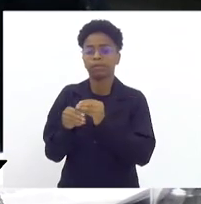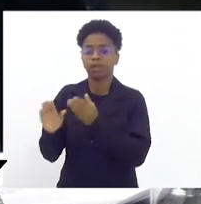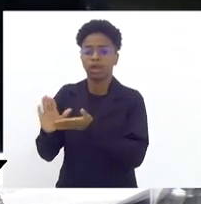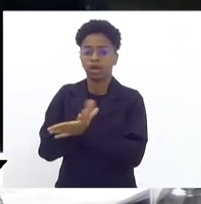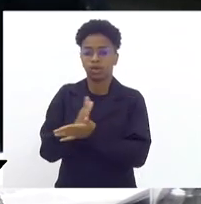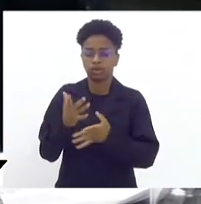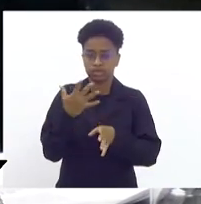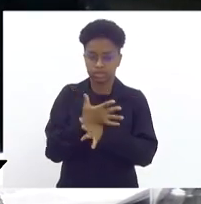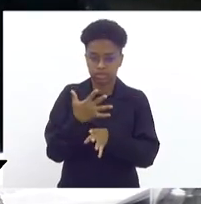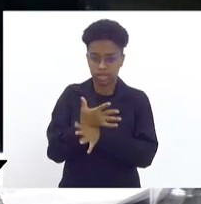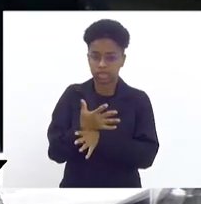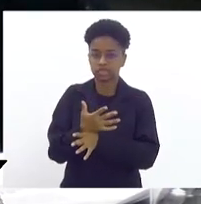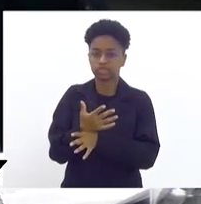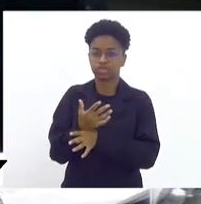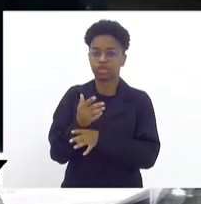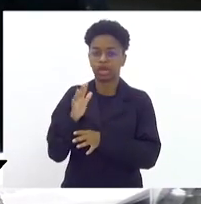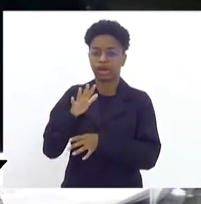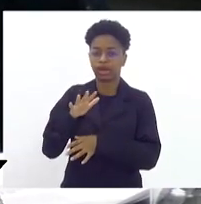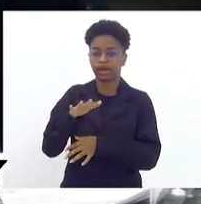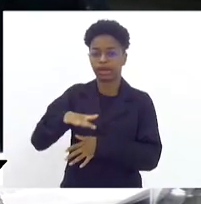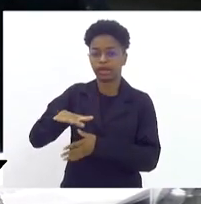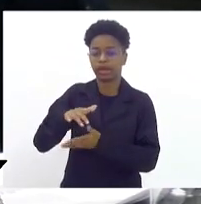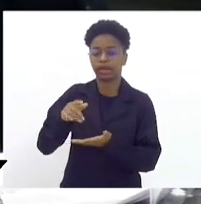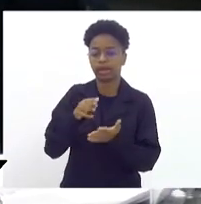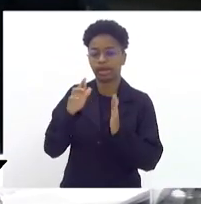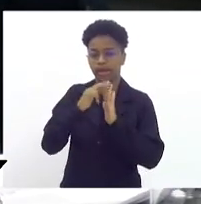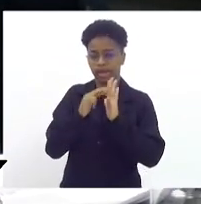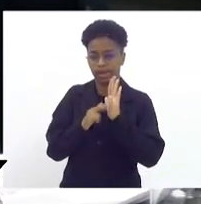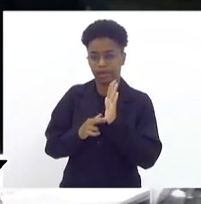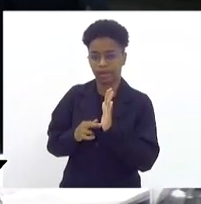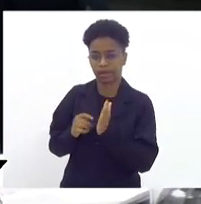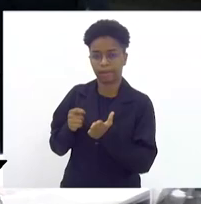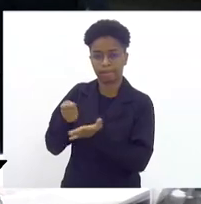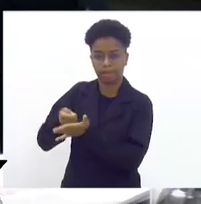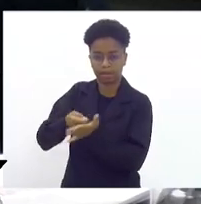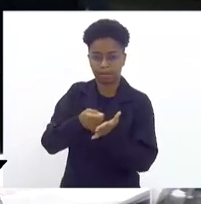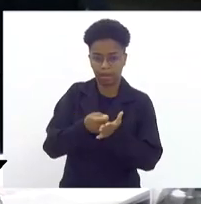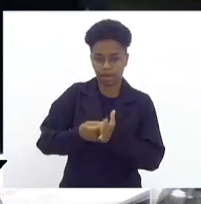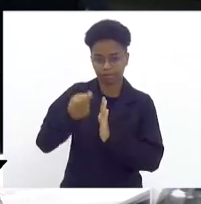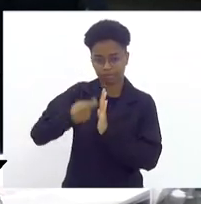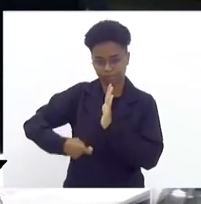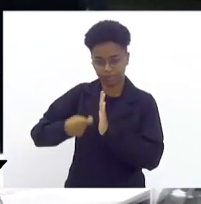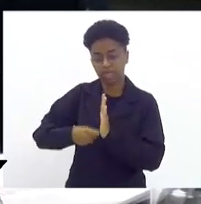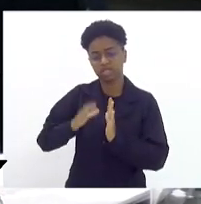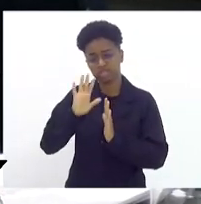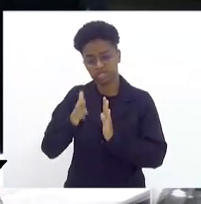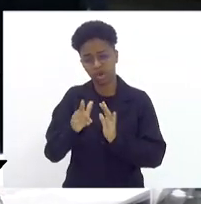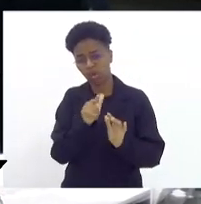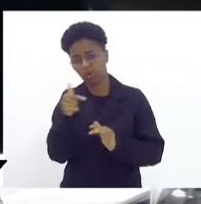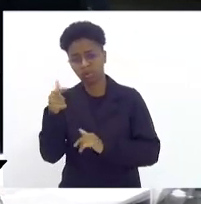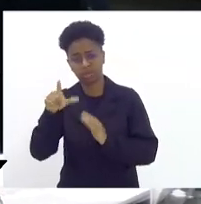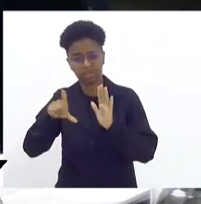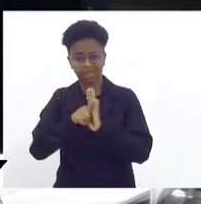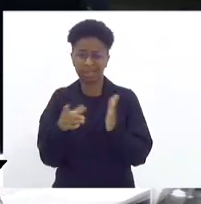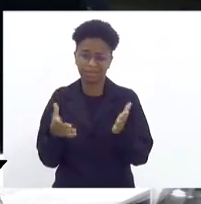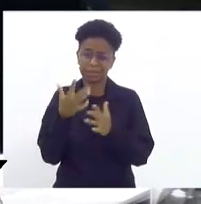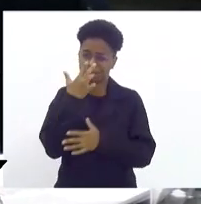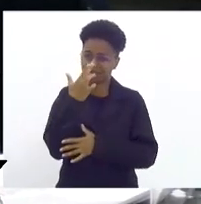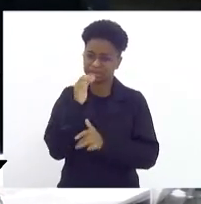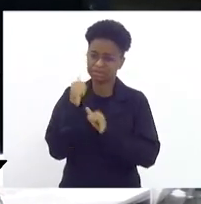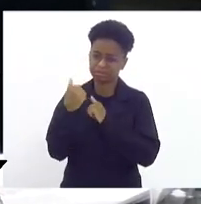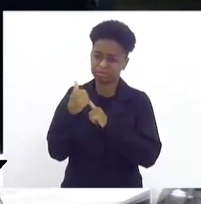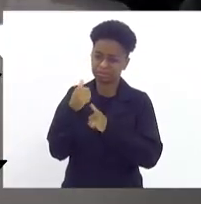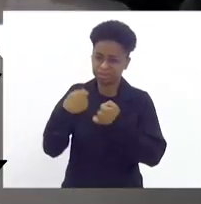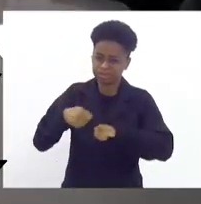tributário diferenciado, já foi contemplado através de outra lei, então acho que eu teria que mudar o parecer para